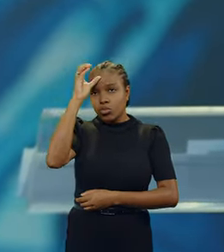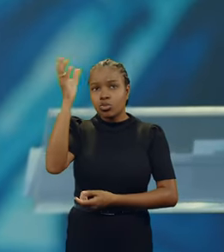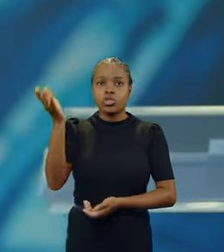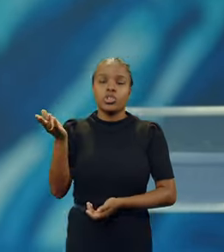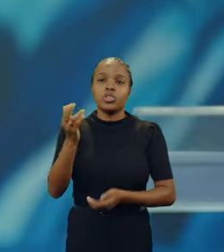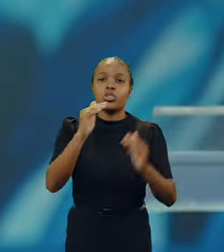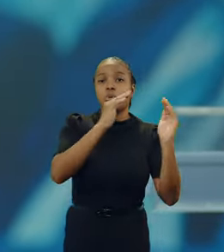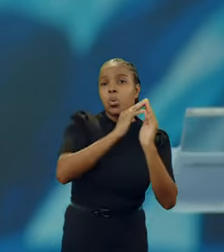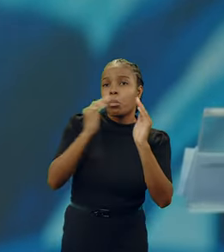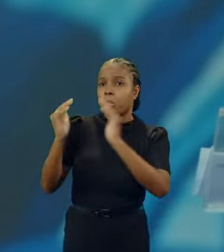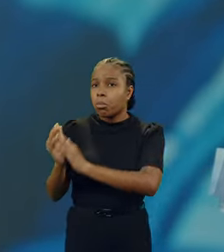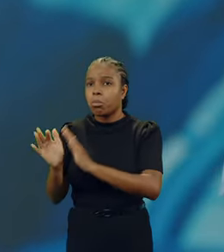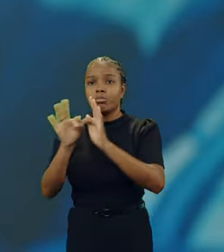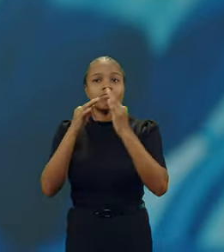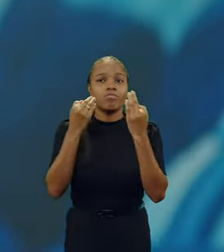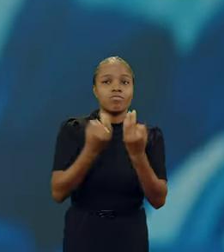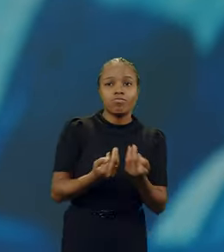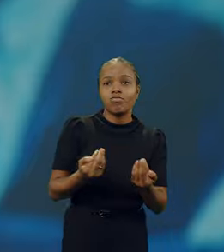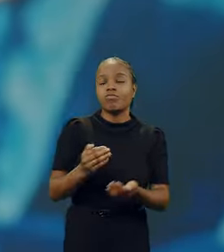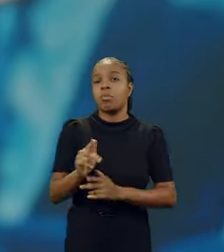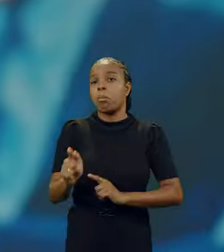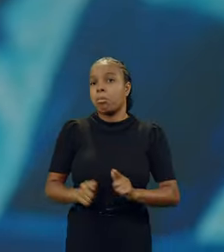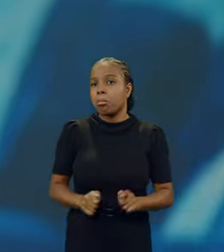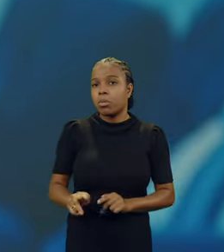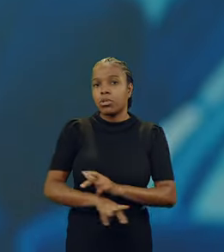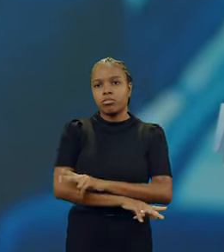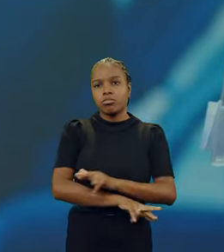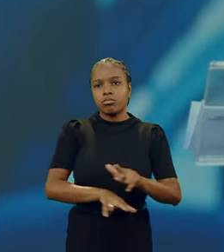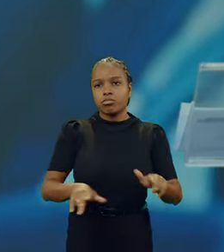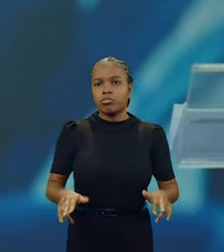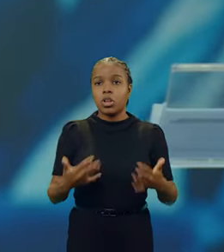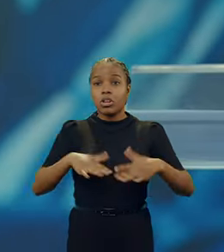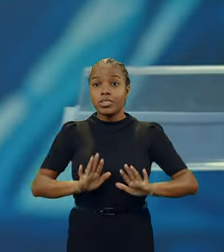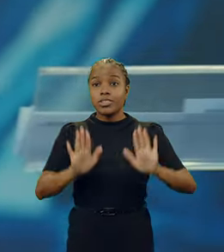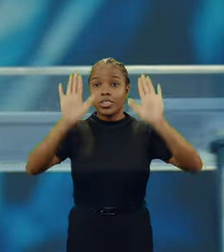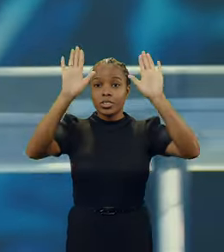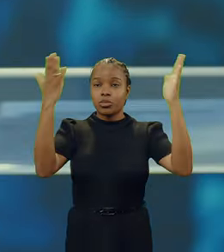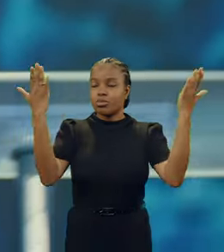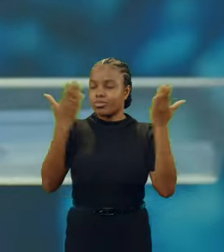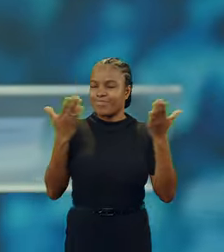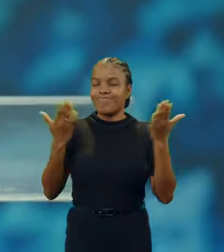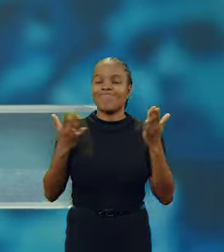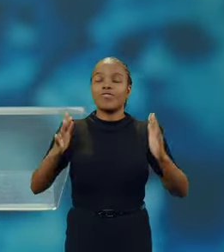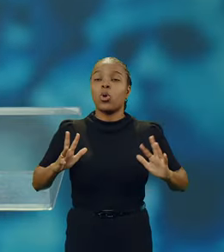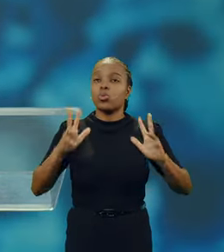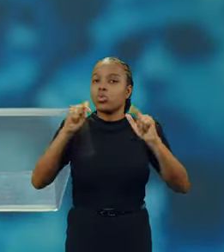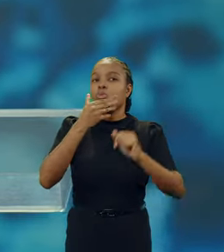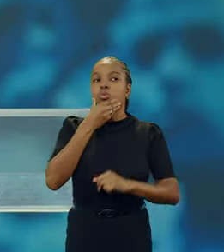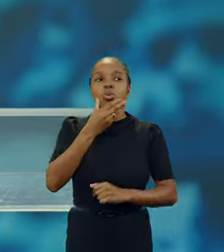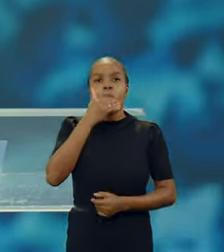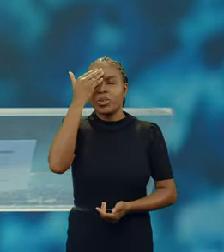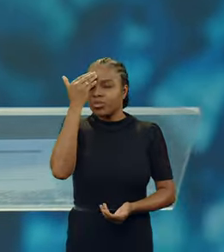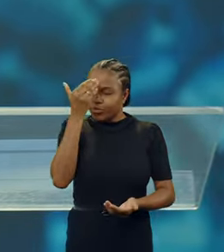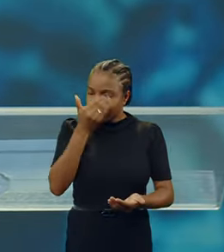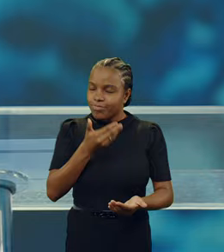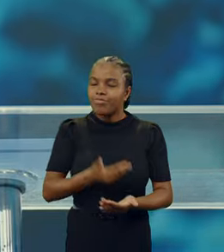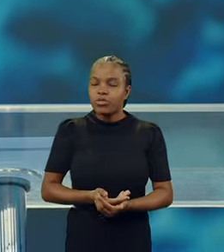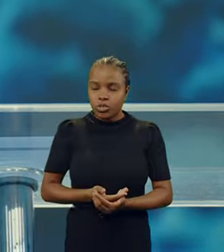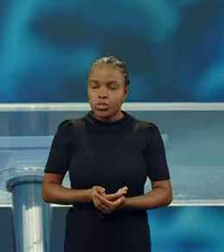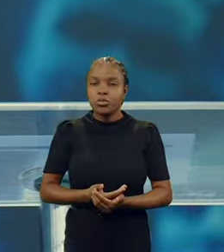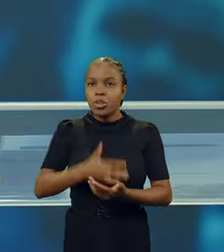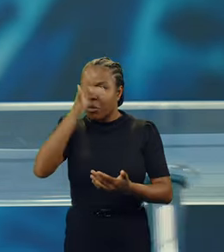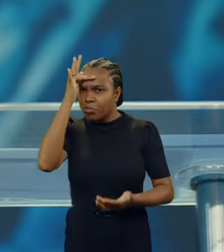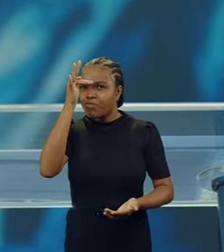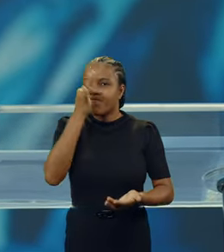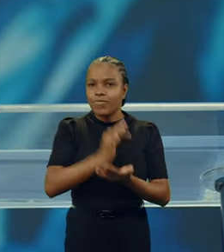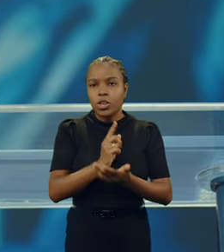de pessoas próximas a você. Venha, nós queremos orar. Levante as tuas mãos, todos homens de fé agora. É pela fé que nós vamos entrar